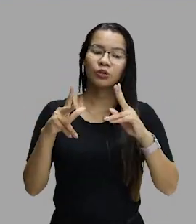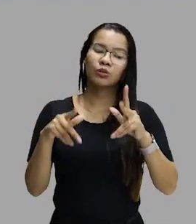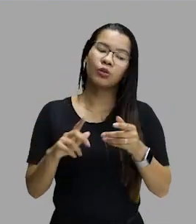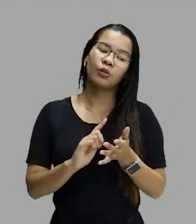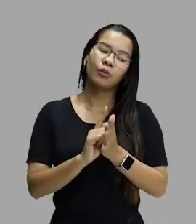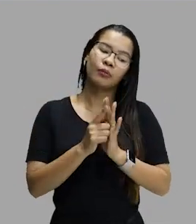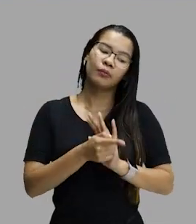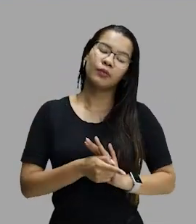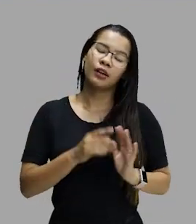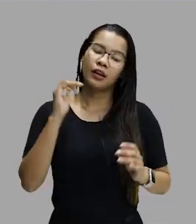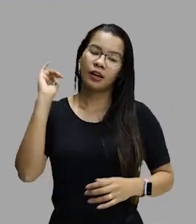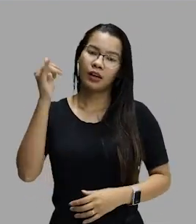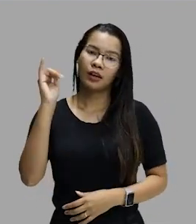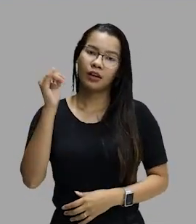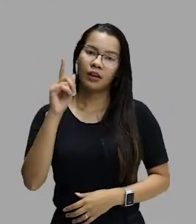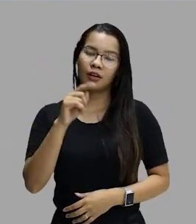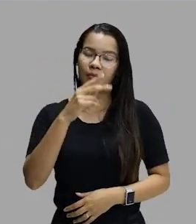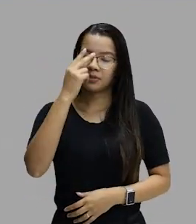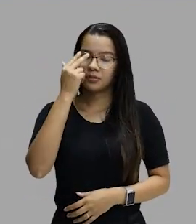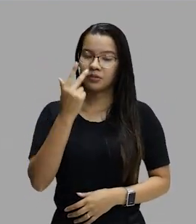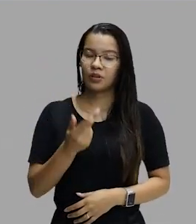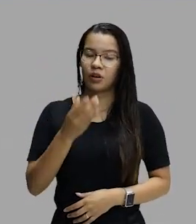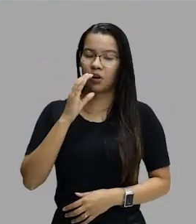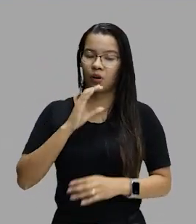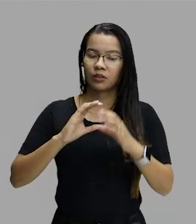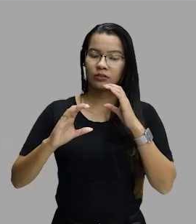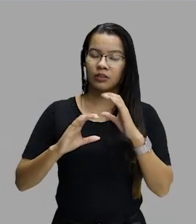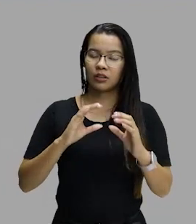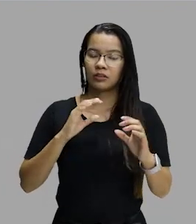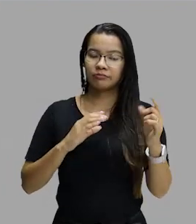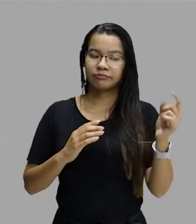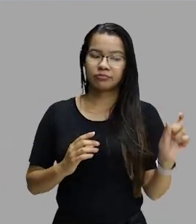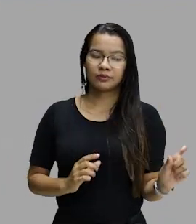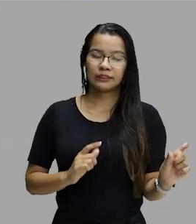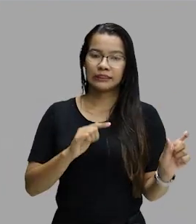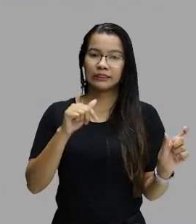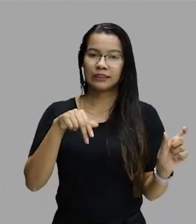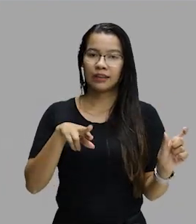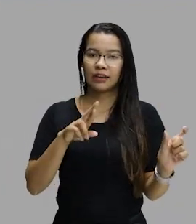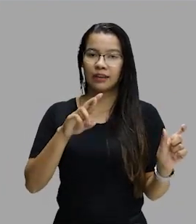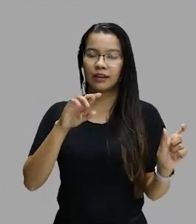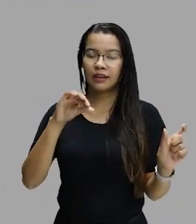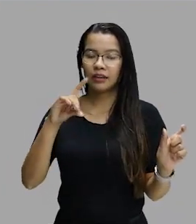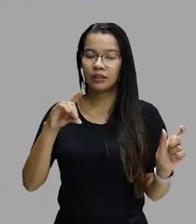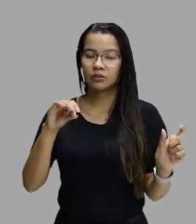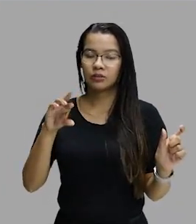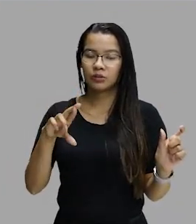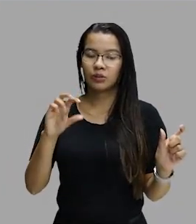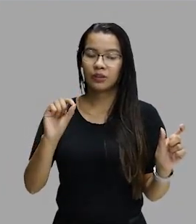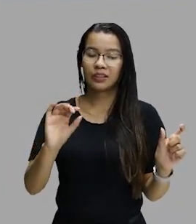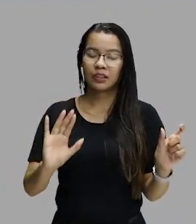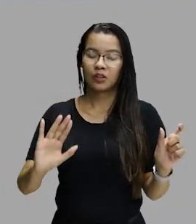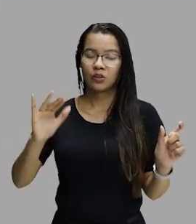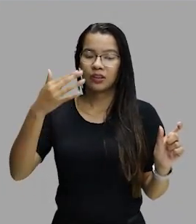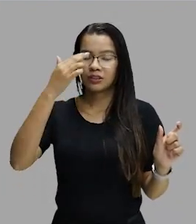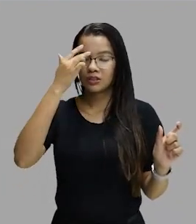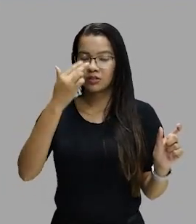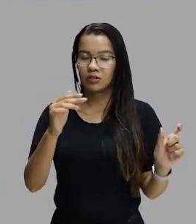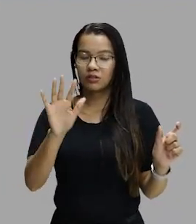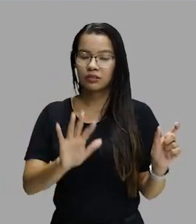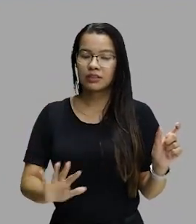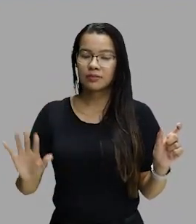história contada por alguém, um narrador, que essa história acontece em determinado espaço, um